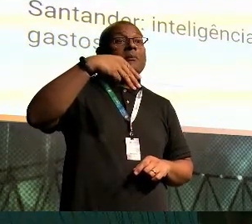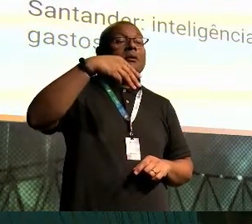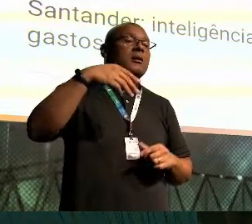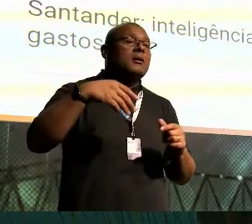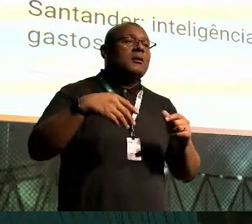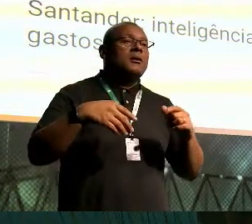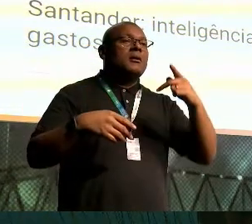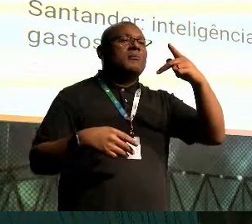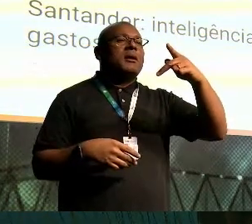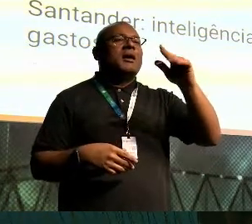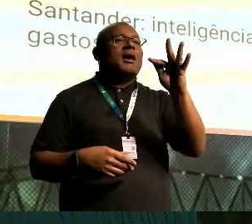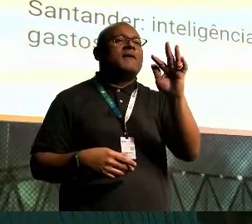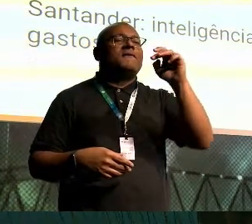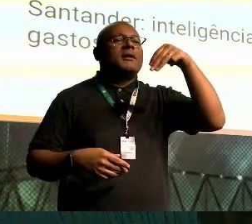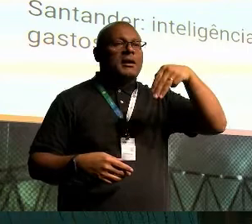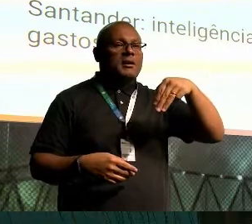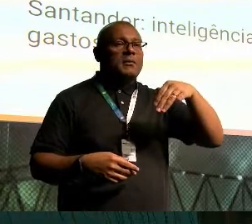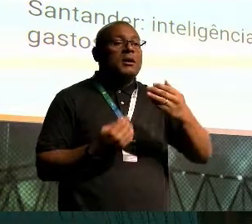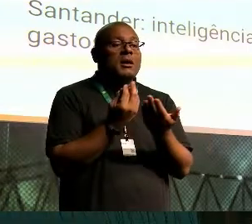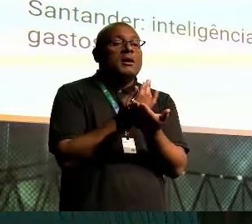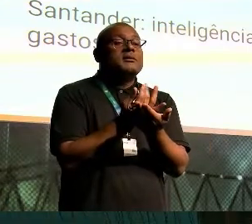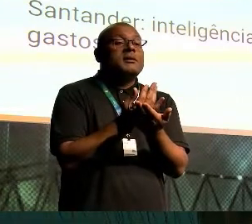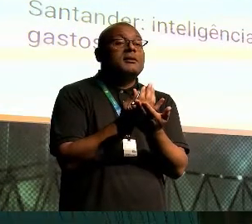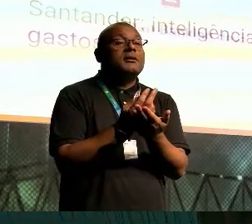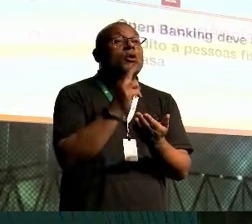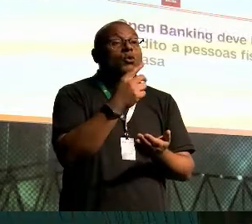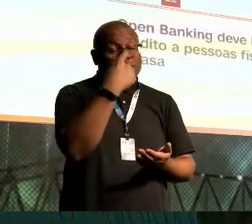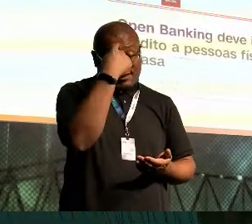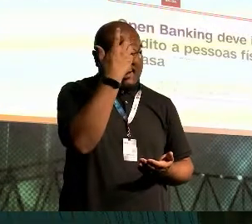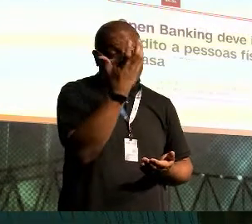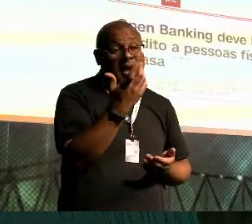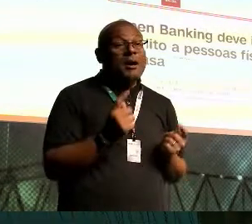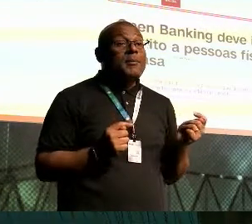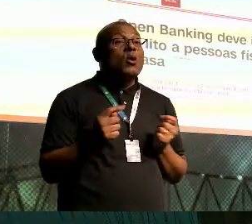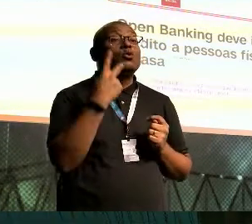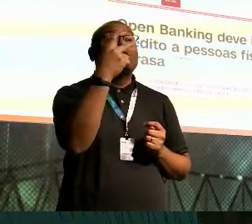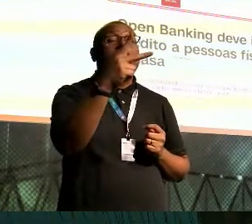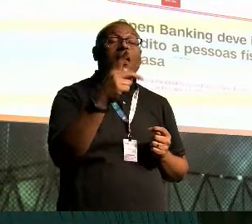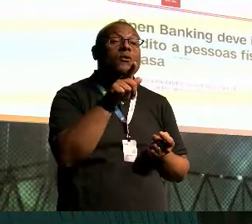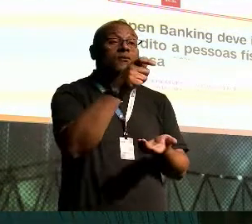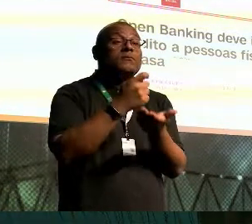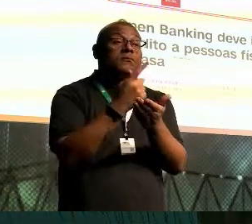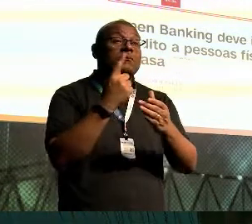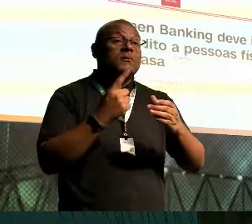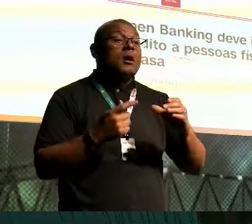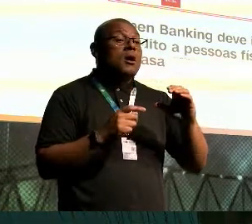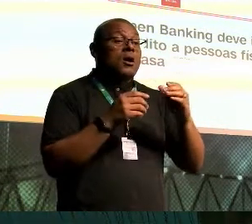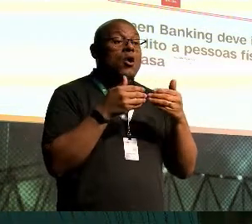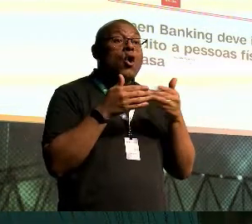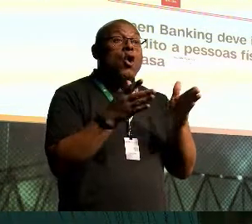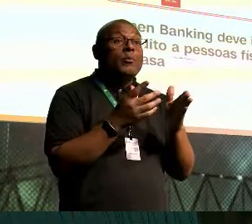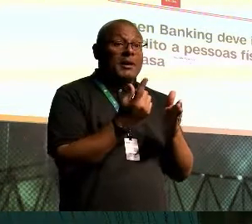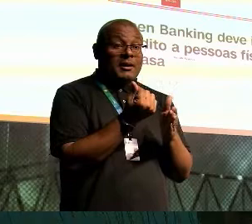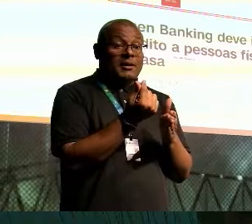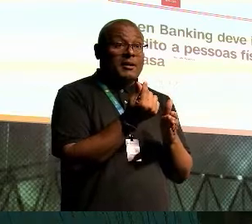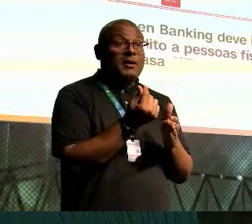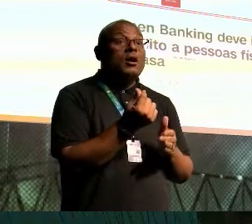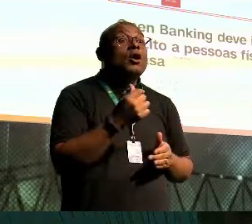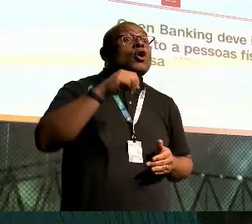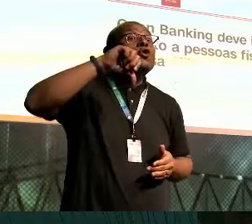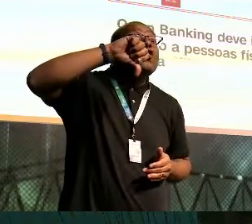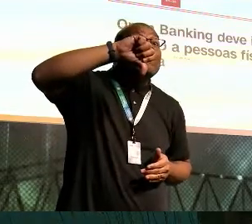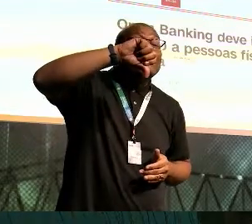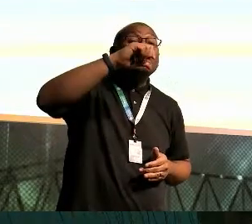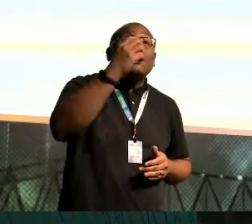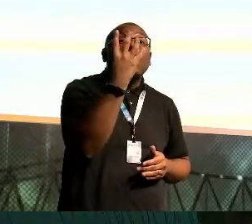PFM. Santander usa inteligência artificial para gerenciar gastos. Open Banking deve injetar 94 bi em crédito à